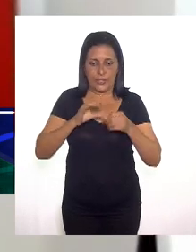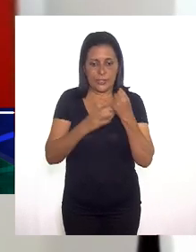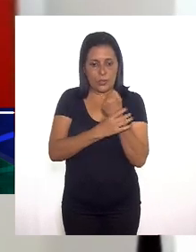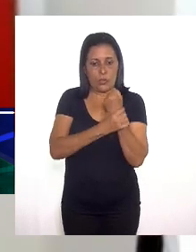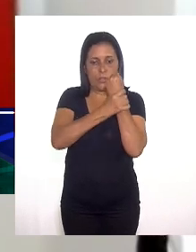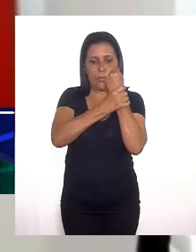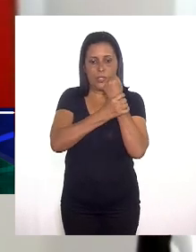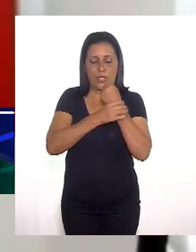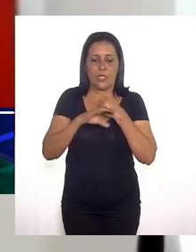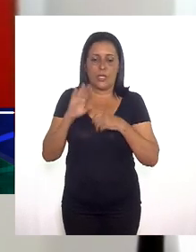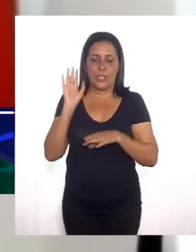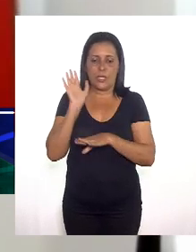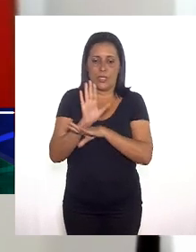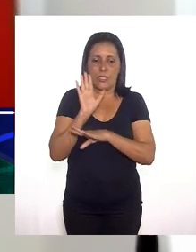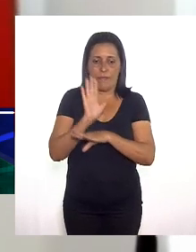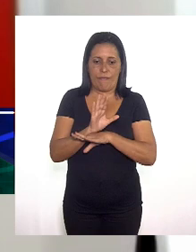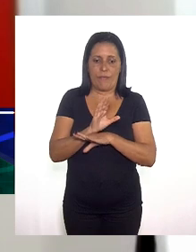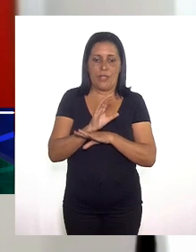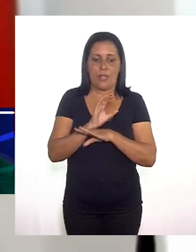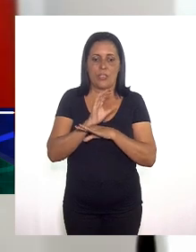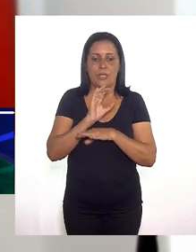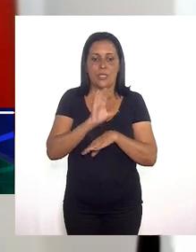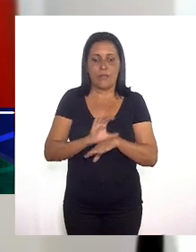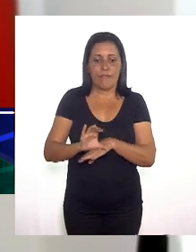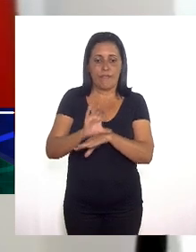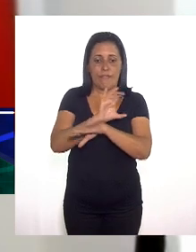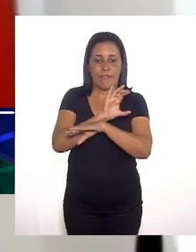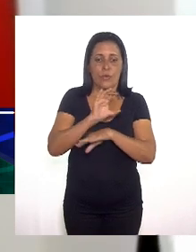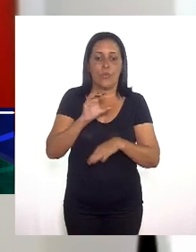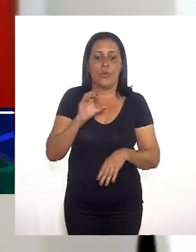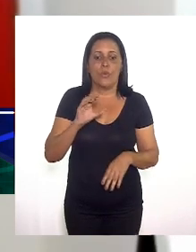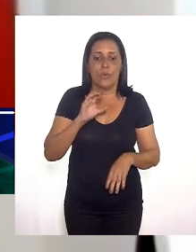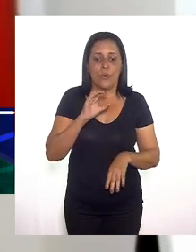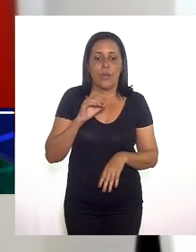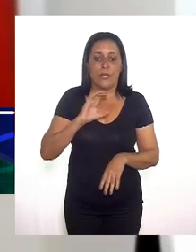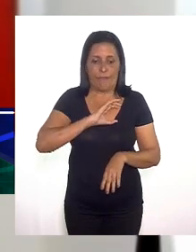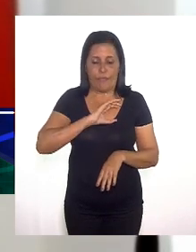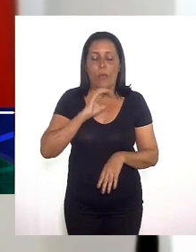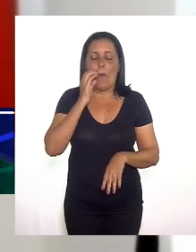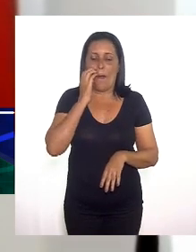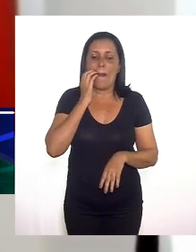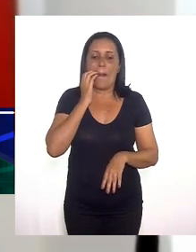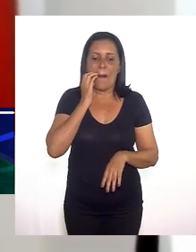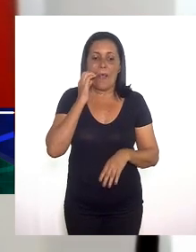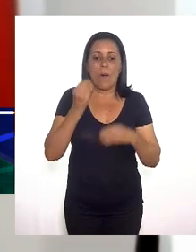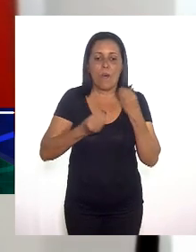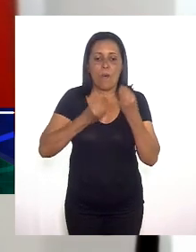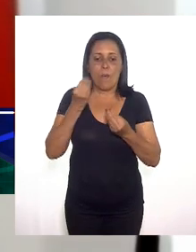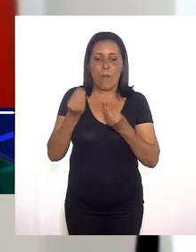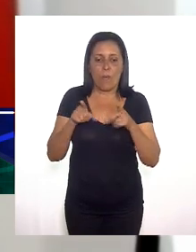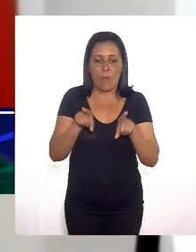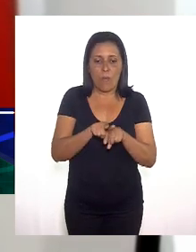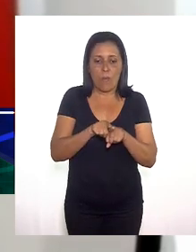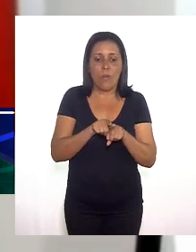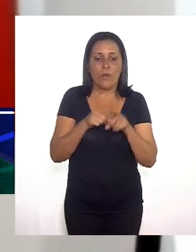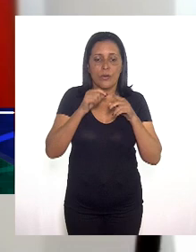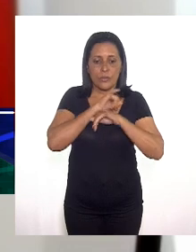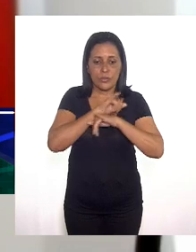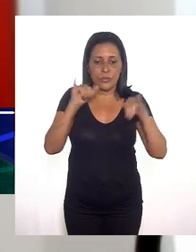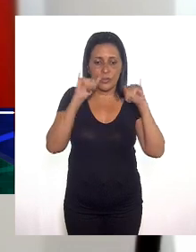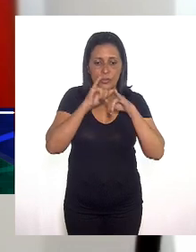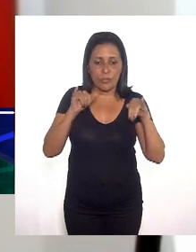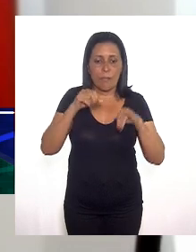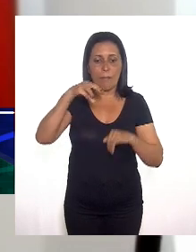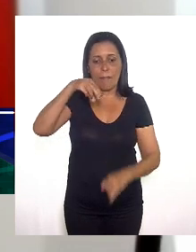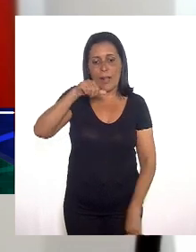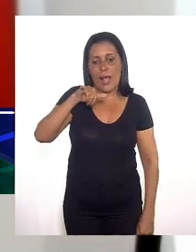Defesa Civil, de Servidores Públicos e de Orçamento, Finanças, Fiscalização Financeira e Controle. Permitir parecer pela Comissão de Constituição e Justiça, deputado Márcio